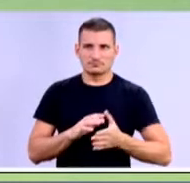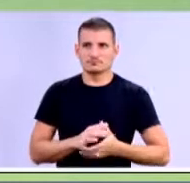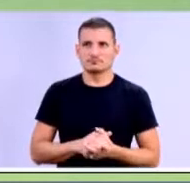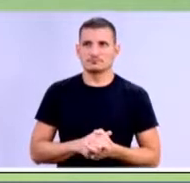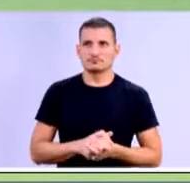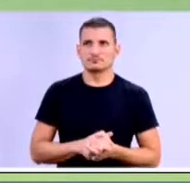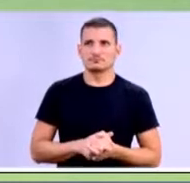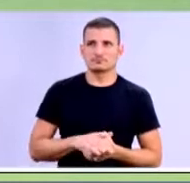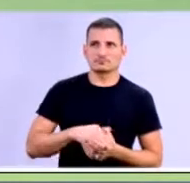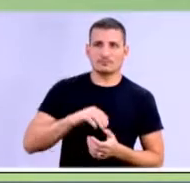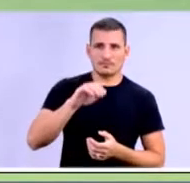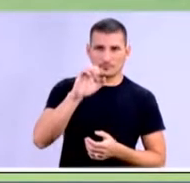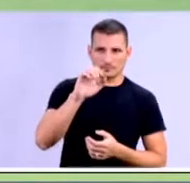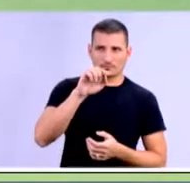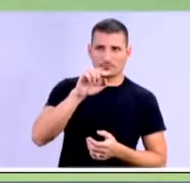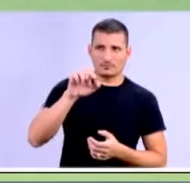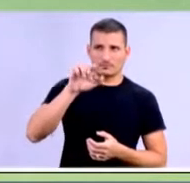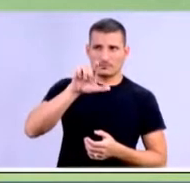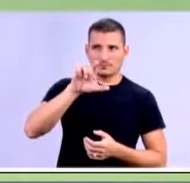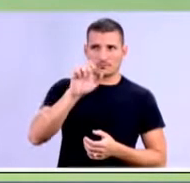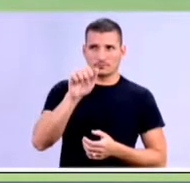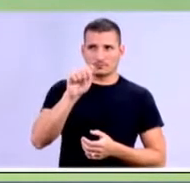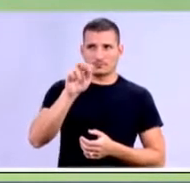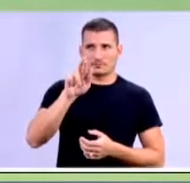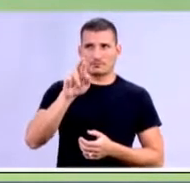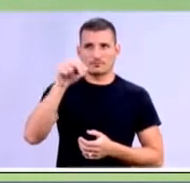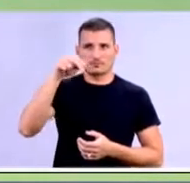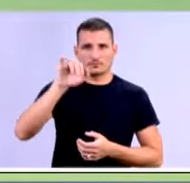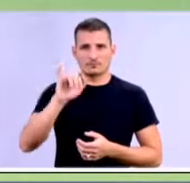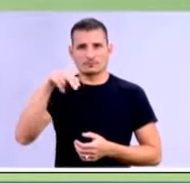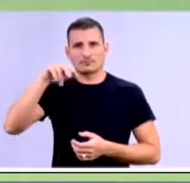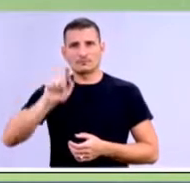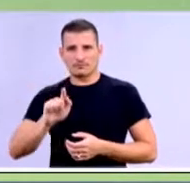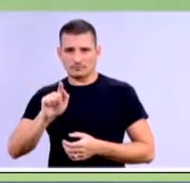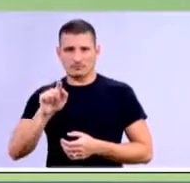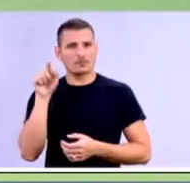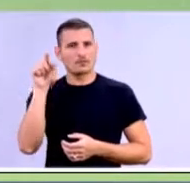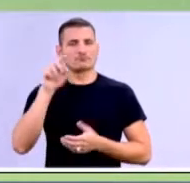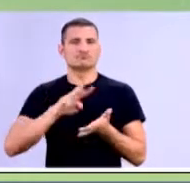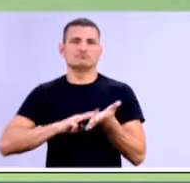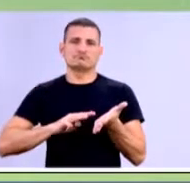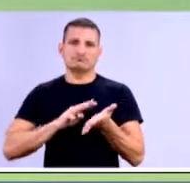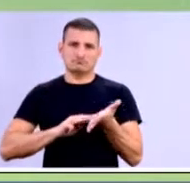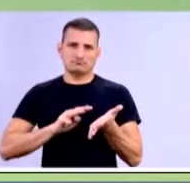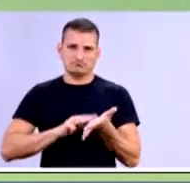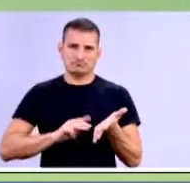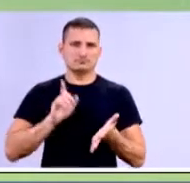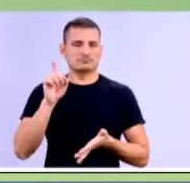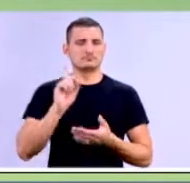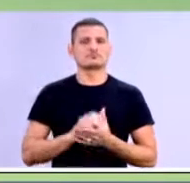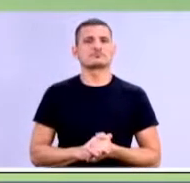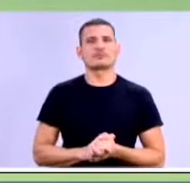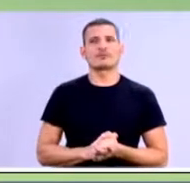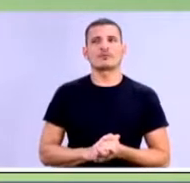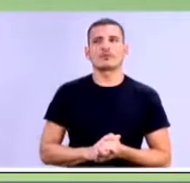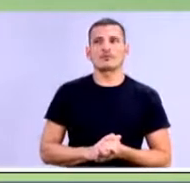metodologia e-learning. Olha só, nessa metodologia, o estudante